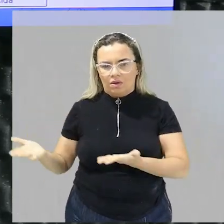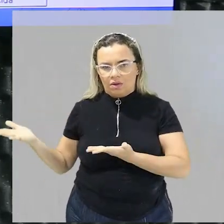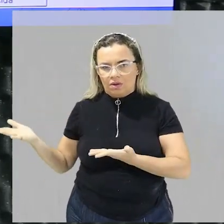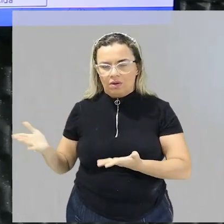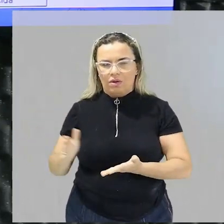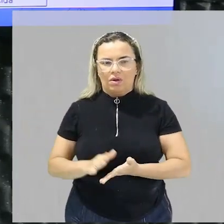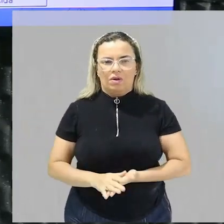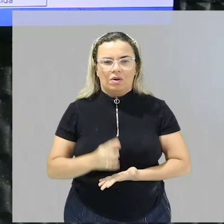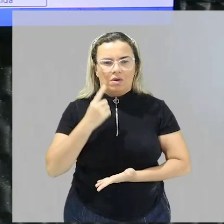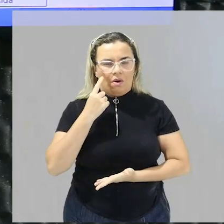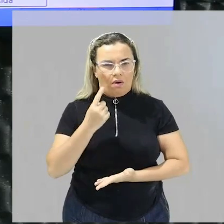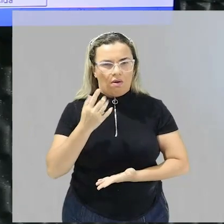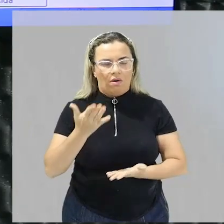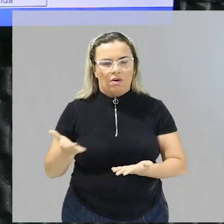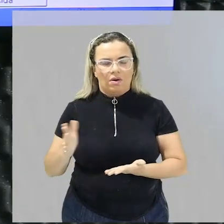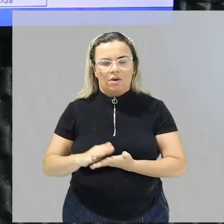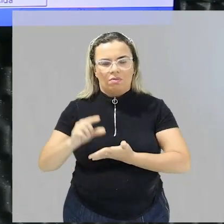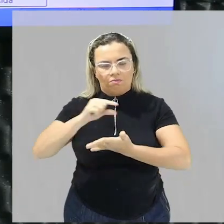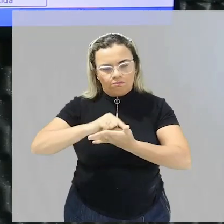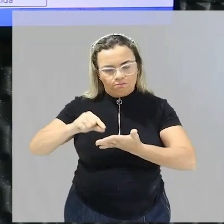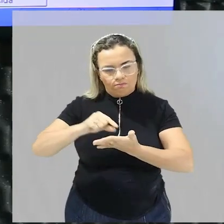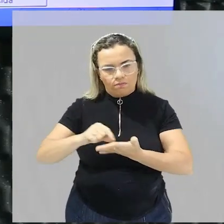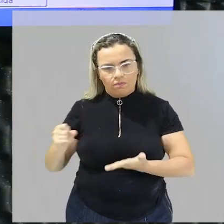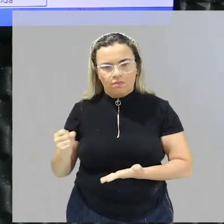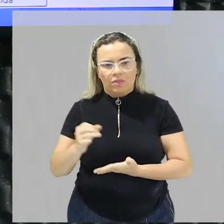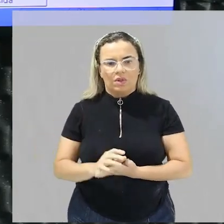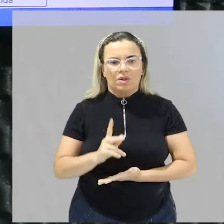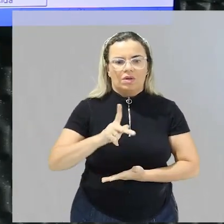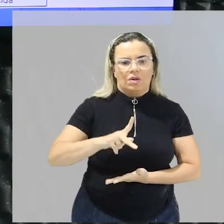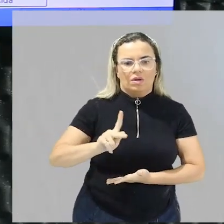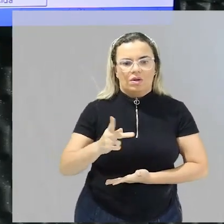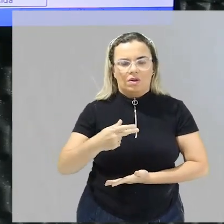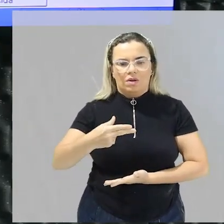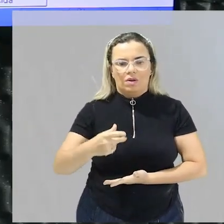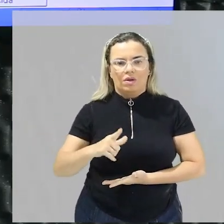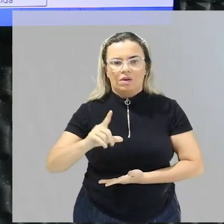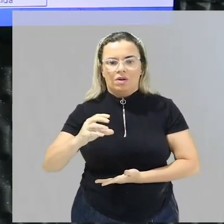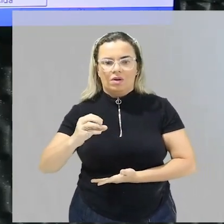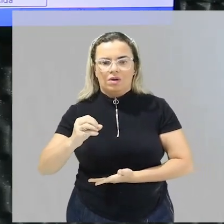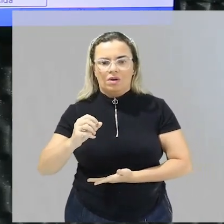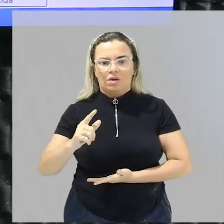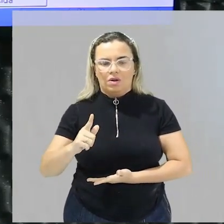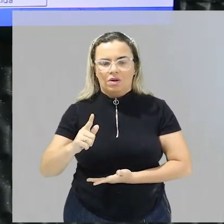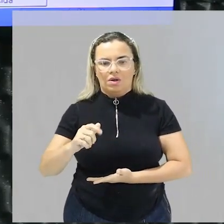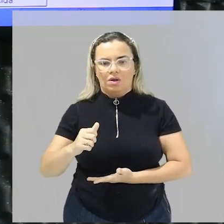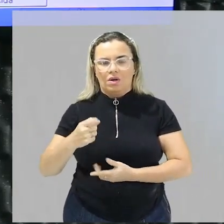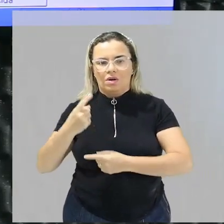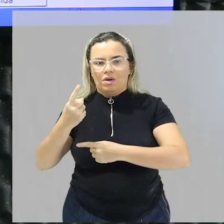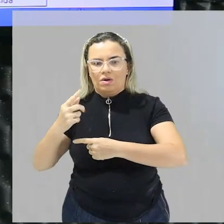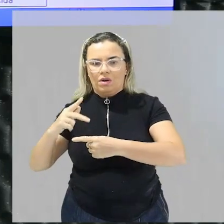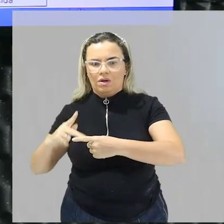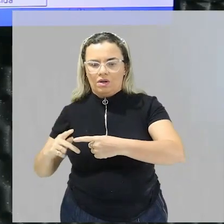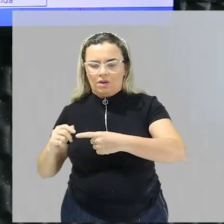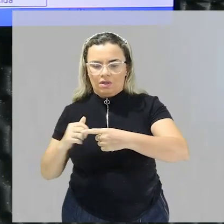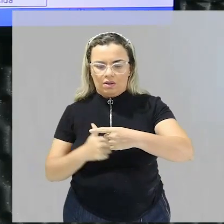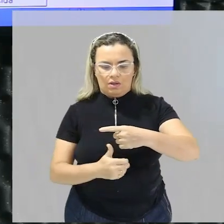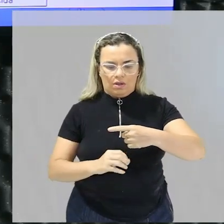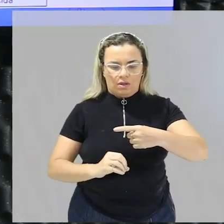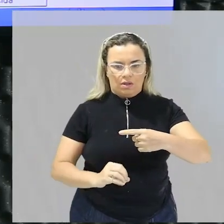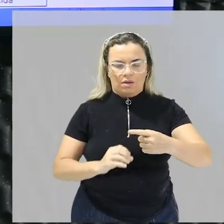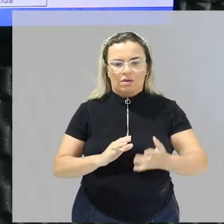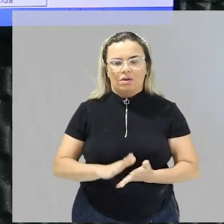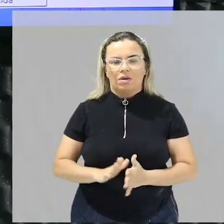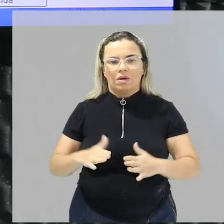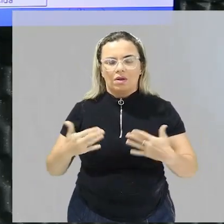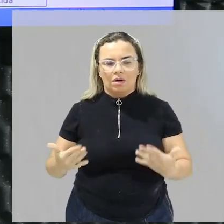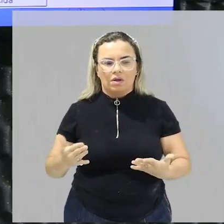formulazinha, então já destaca ela aí, tá? pH igual a log de 1 sobre H na base 10, tá?